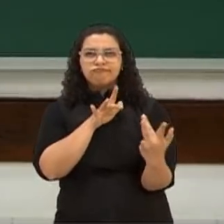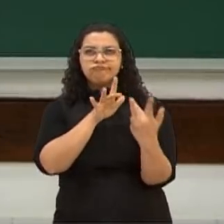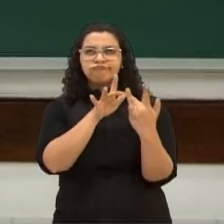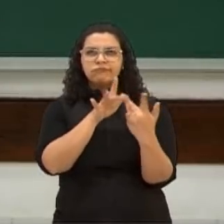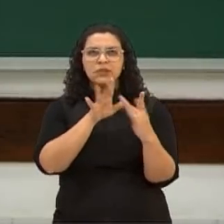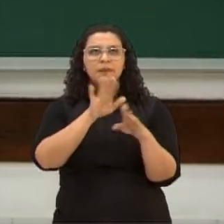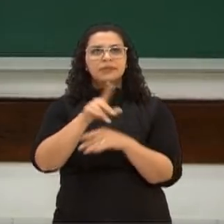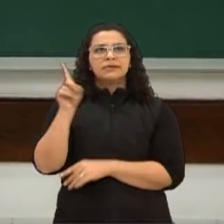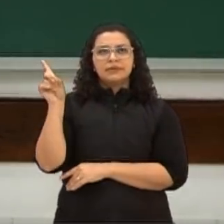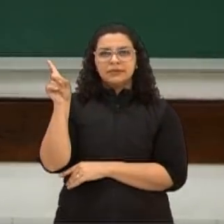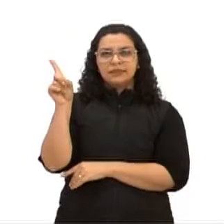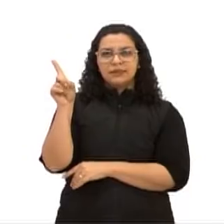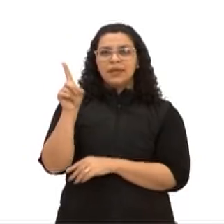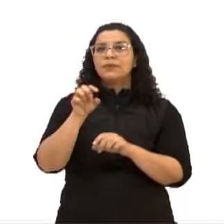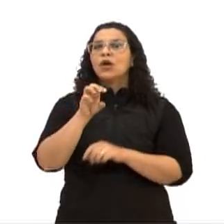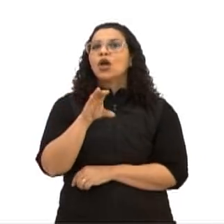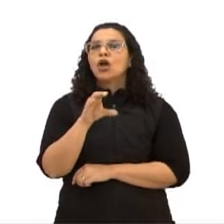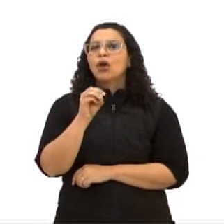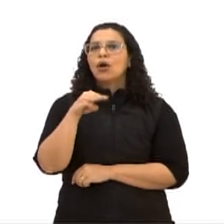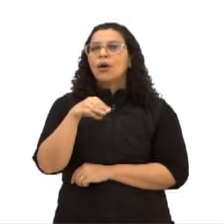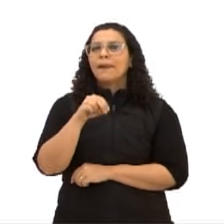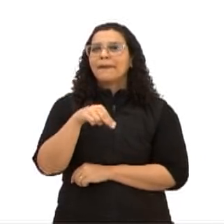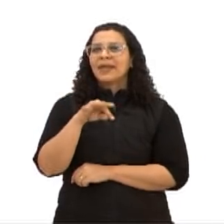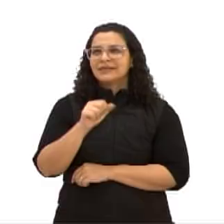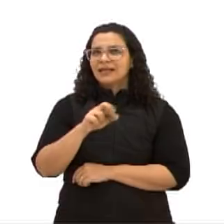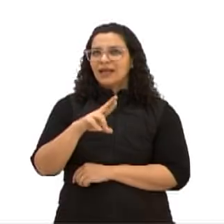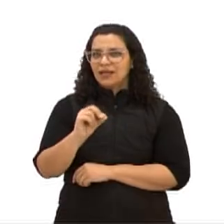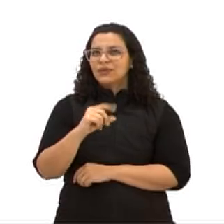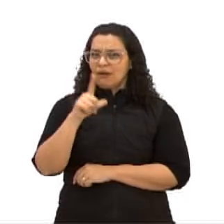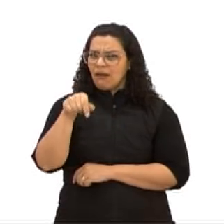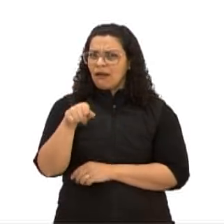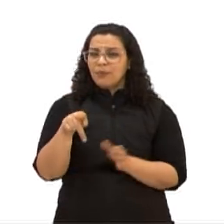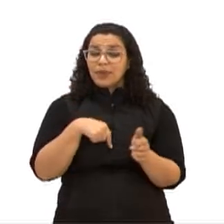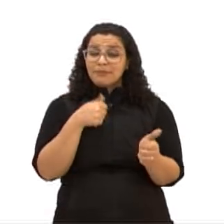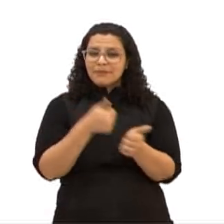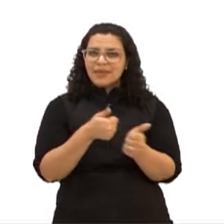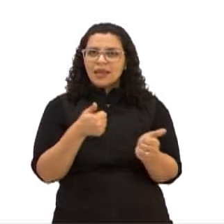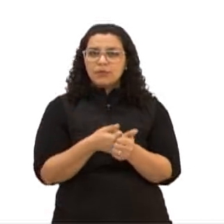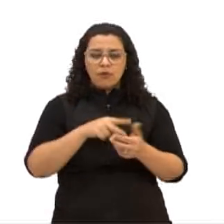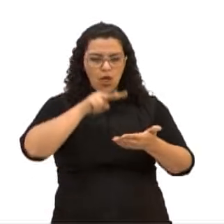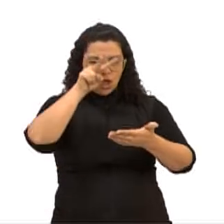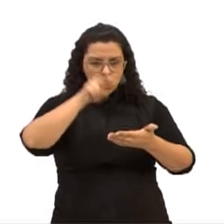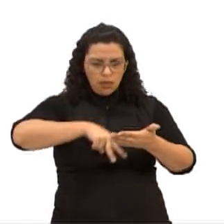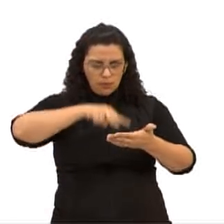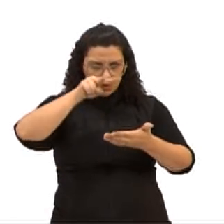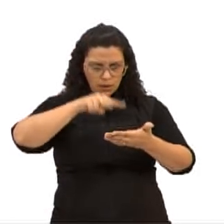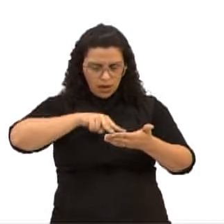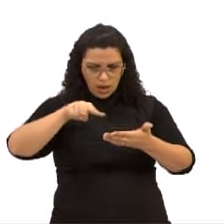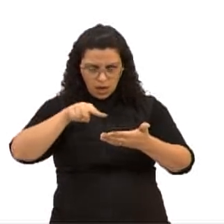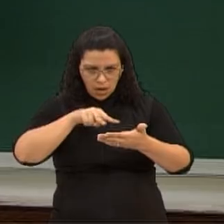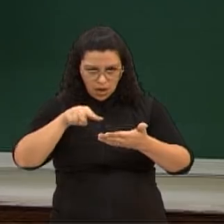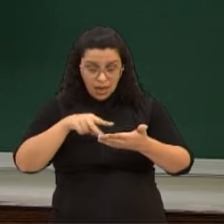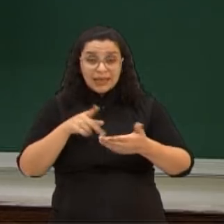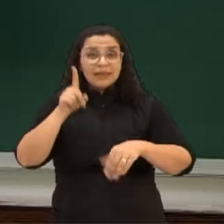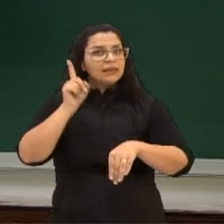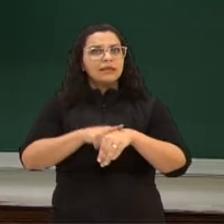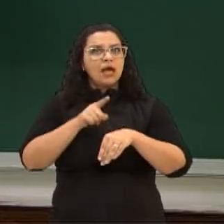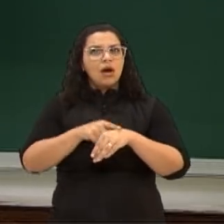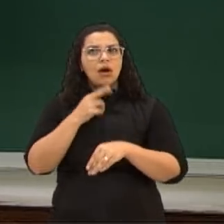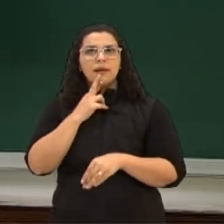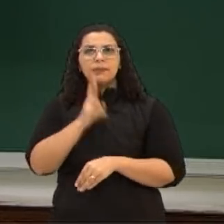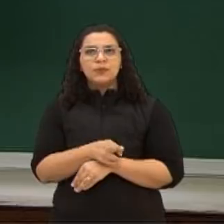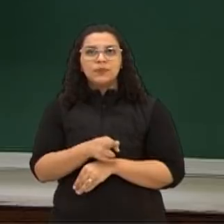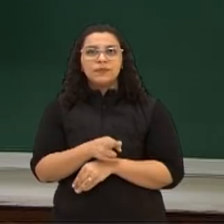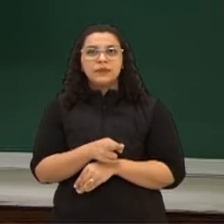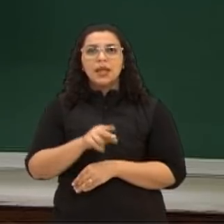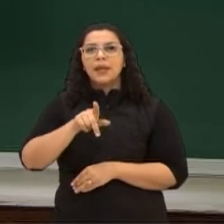leitores? O gênero, como nós falamos na aula passada, são os comentários. Lembram que, então, o